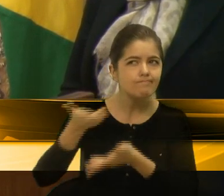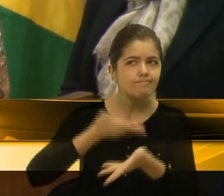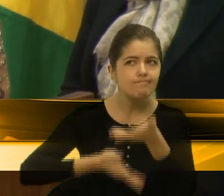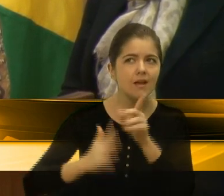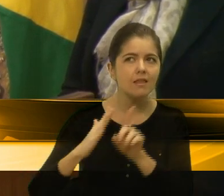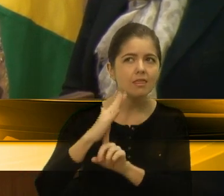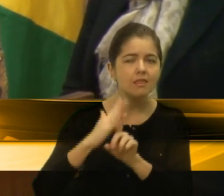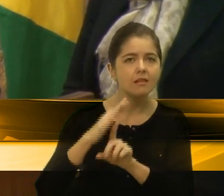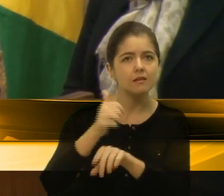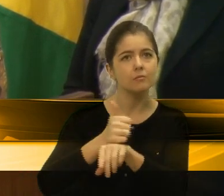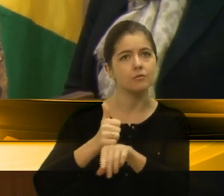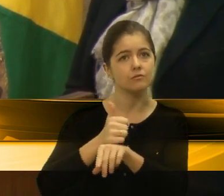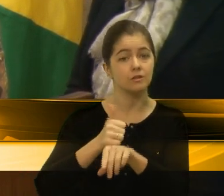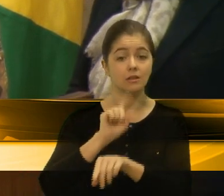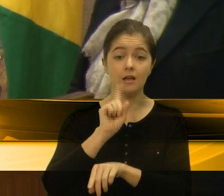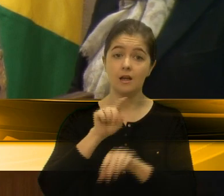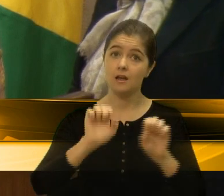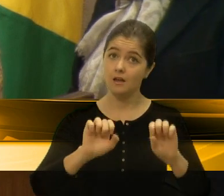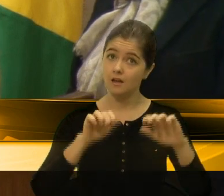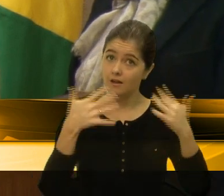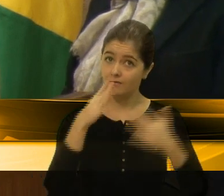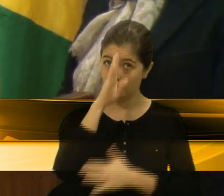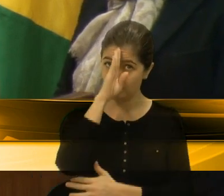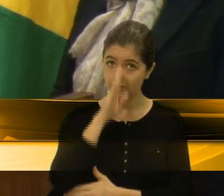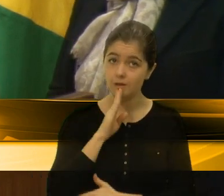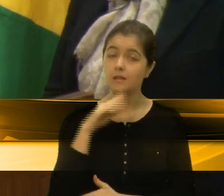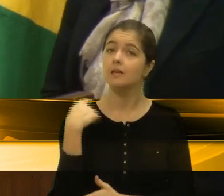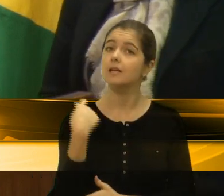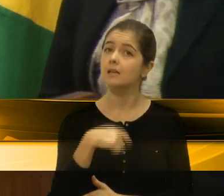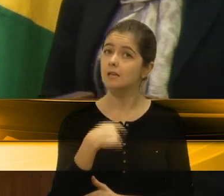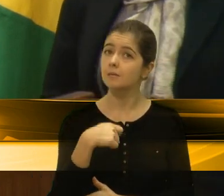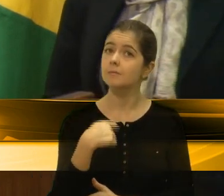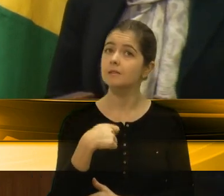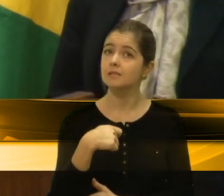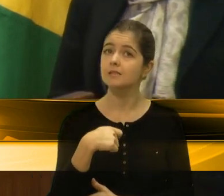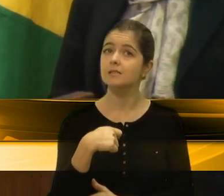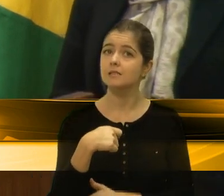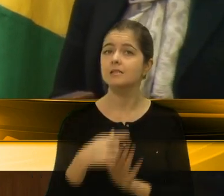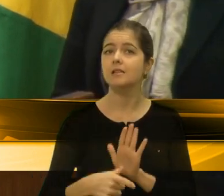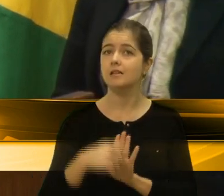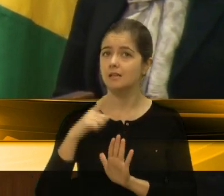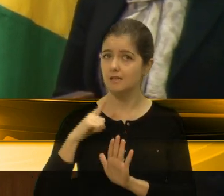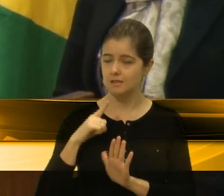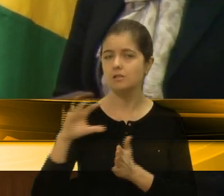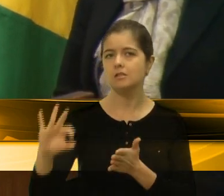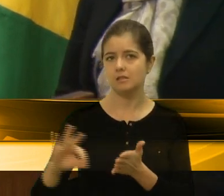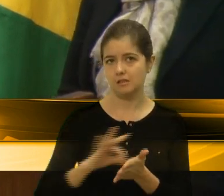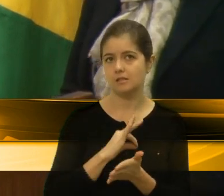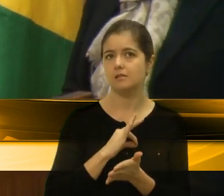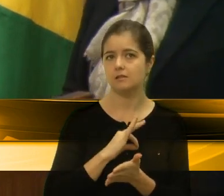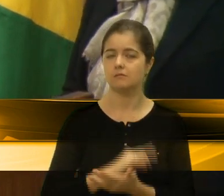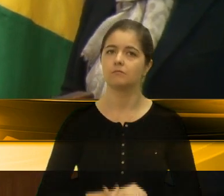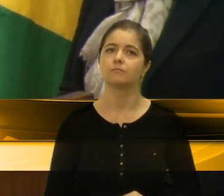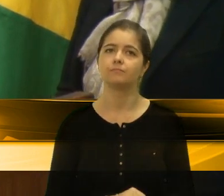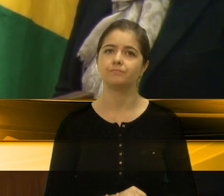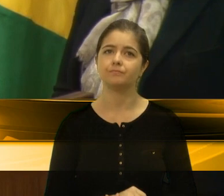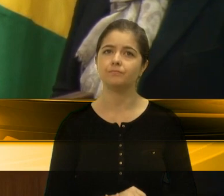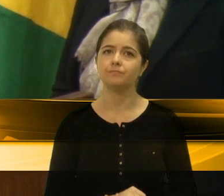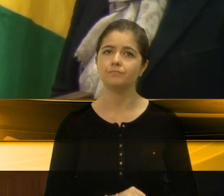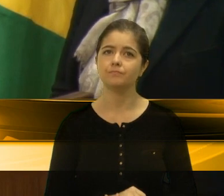profissionais. É um evento gratuito e precisa ser feito, tem que ser feito então a inscrição